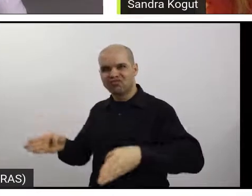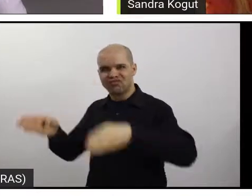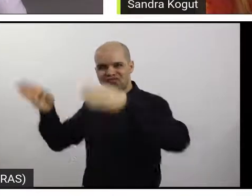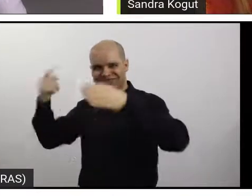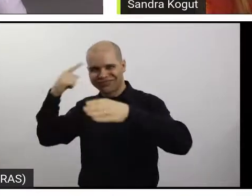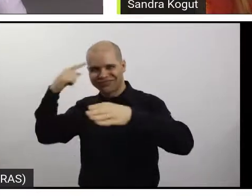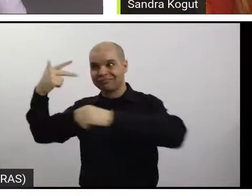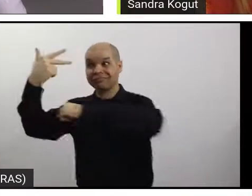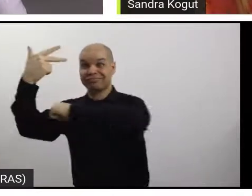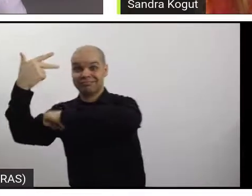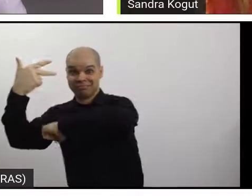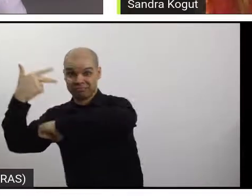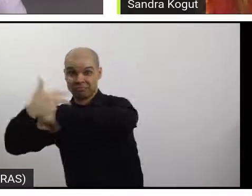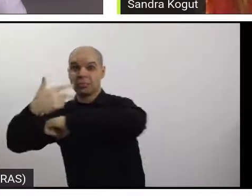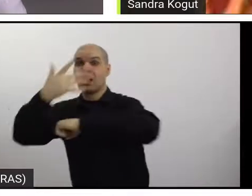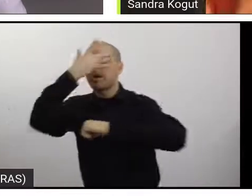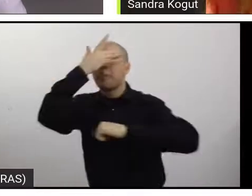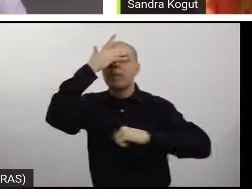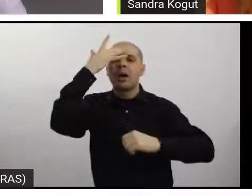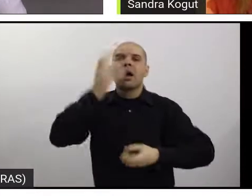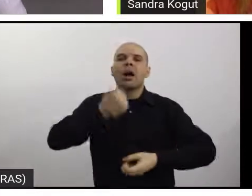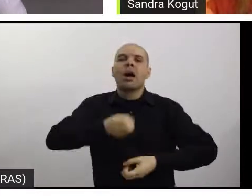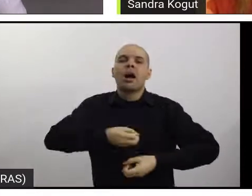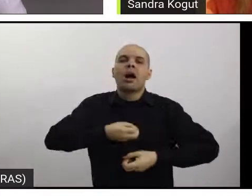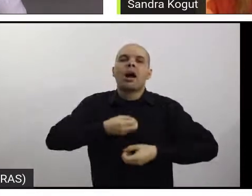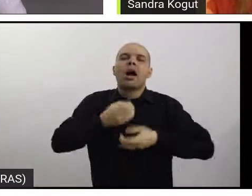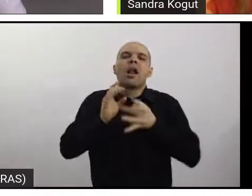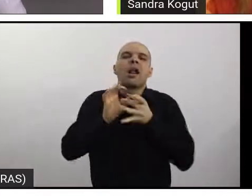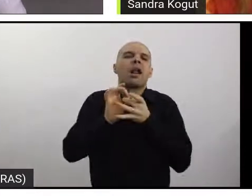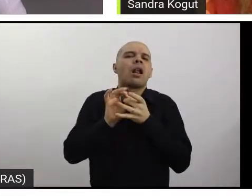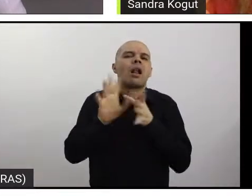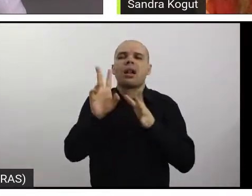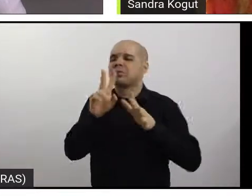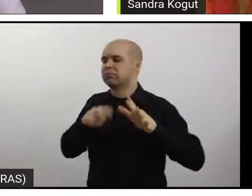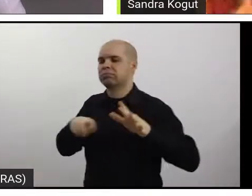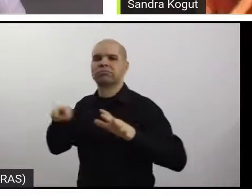assim, e se inverter? O que aconteceria?